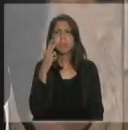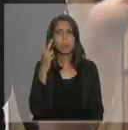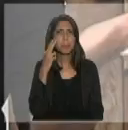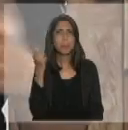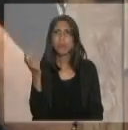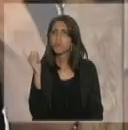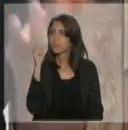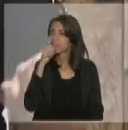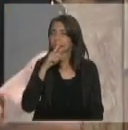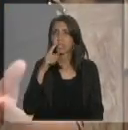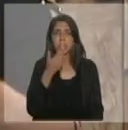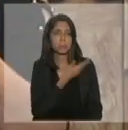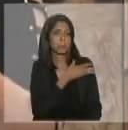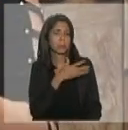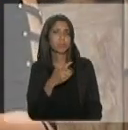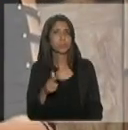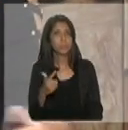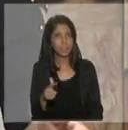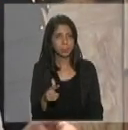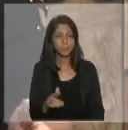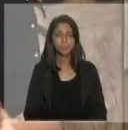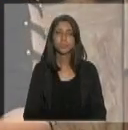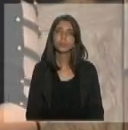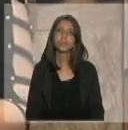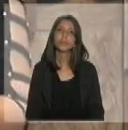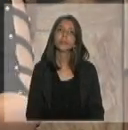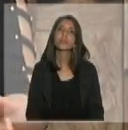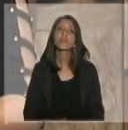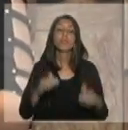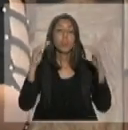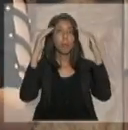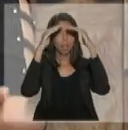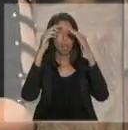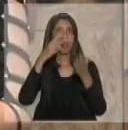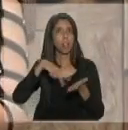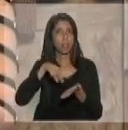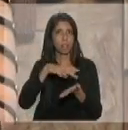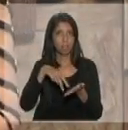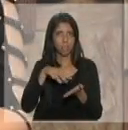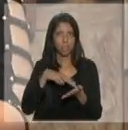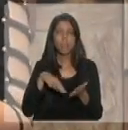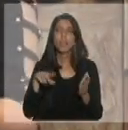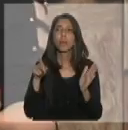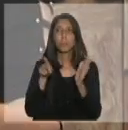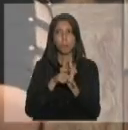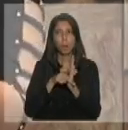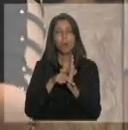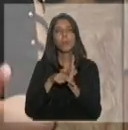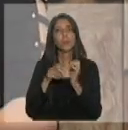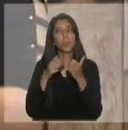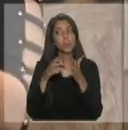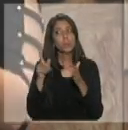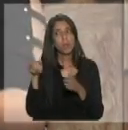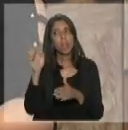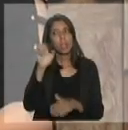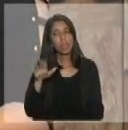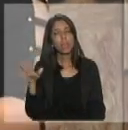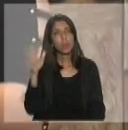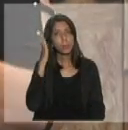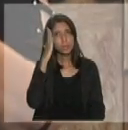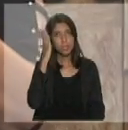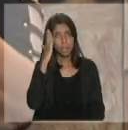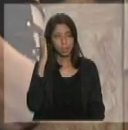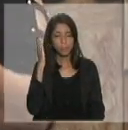nenhuma dificuldade ou preconceito. Dalal, o balé vem e bebe no berço europeu desde sempre. Ele começou assim e é